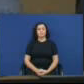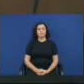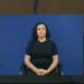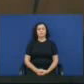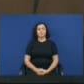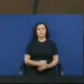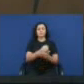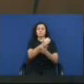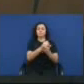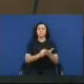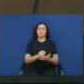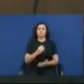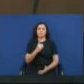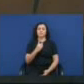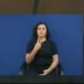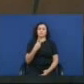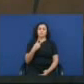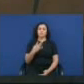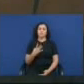Ofício número